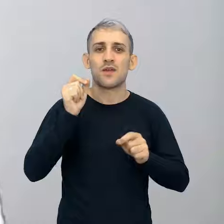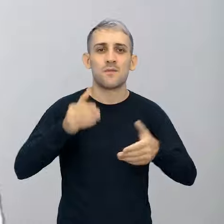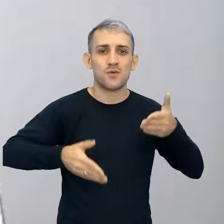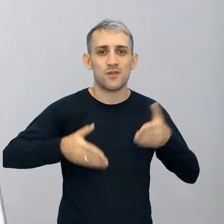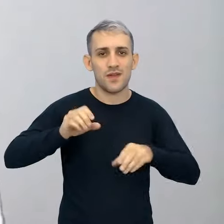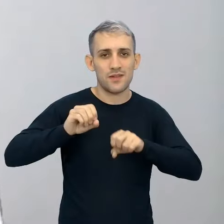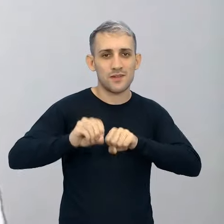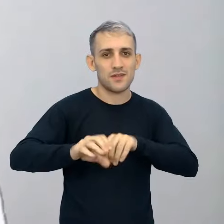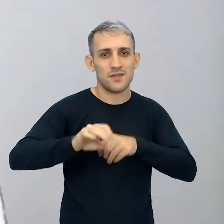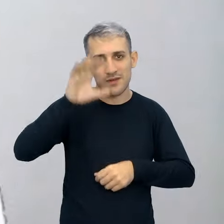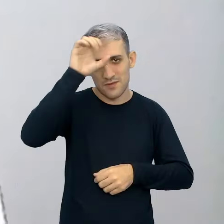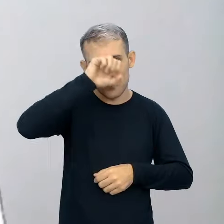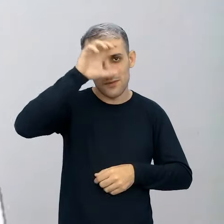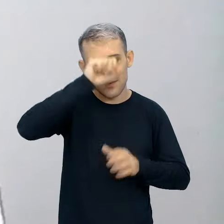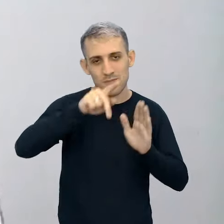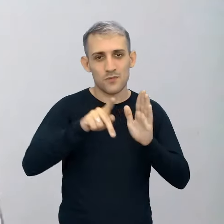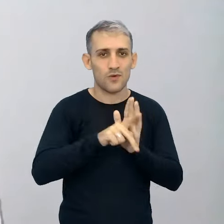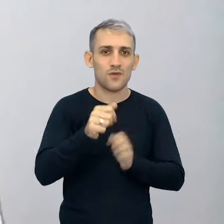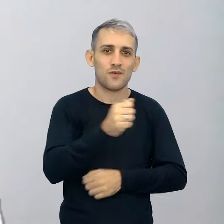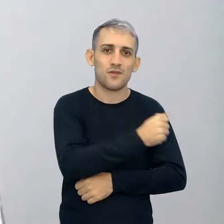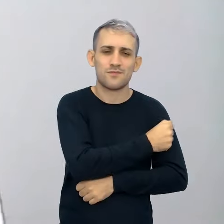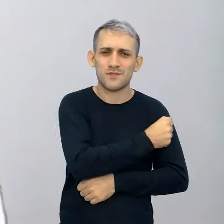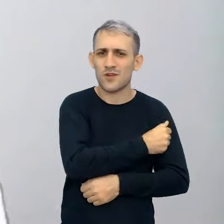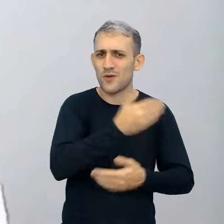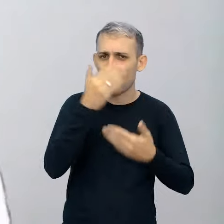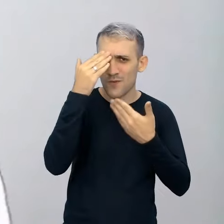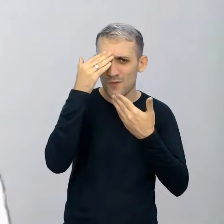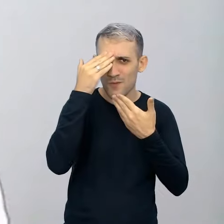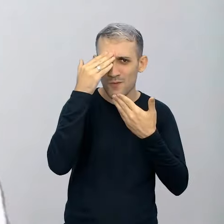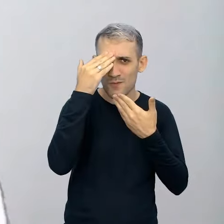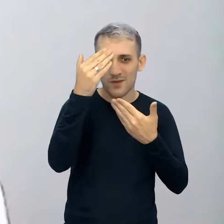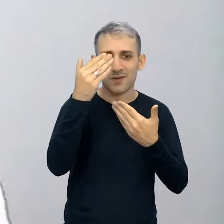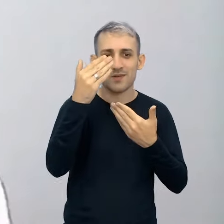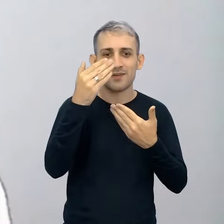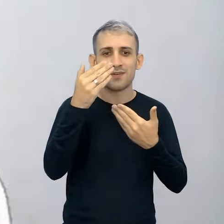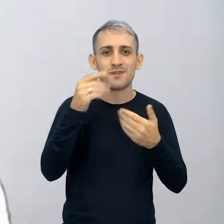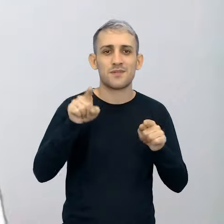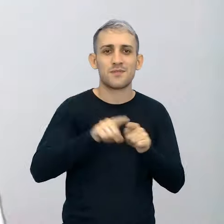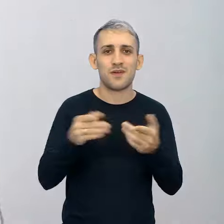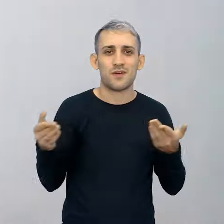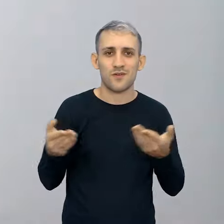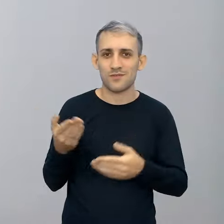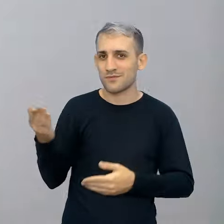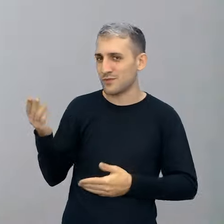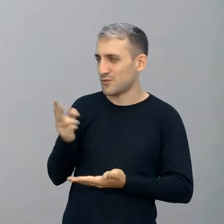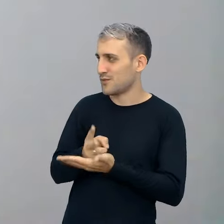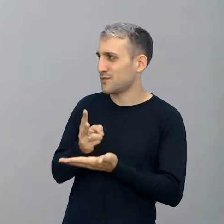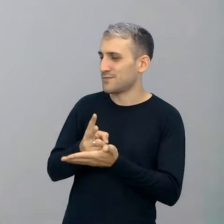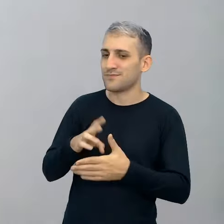aprendizagem dos nossos alunos muito obrigada e passo a palavra para a Márcia